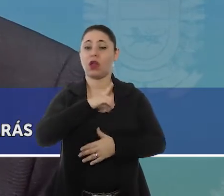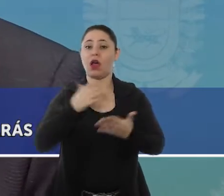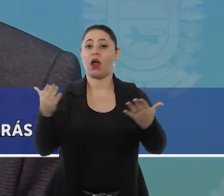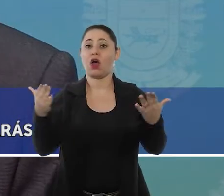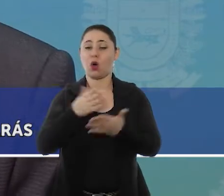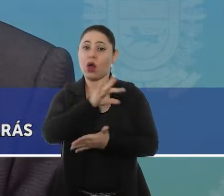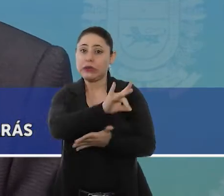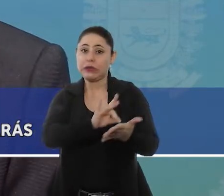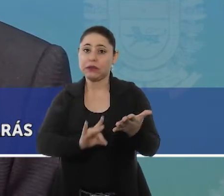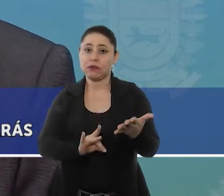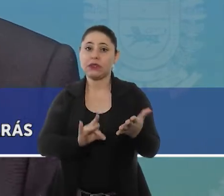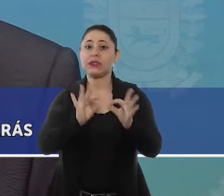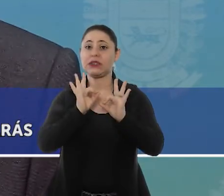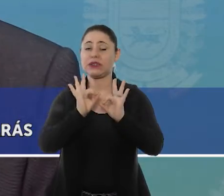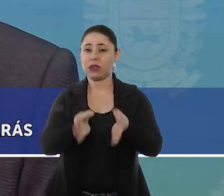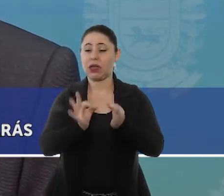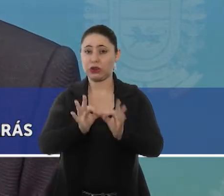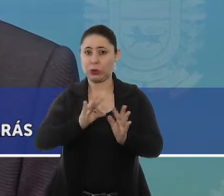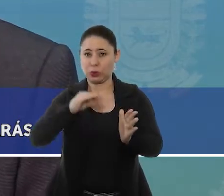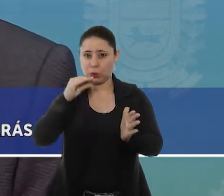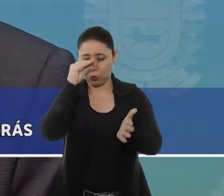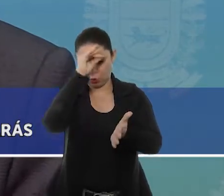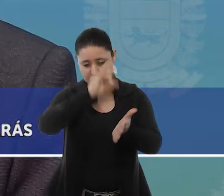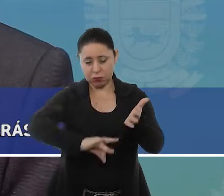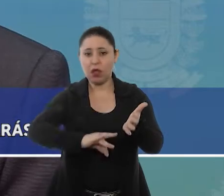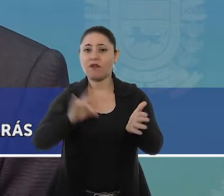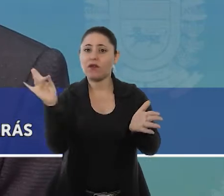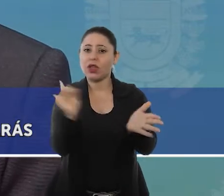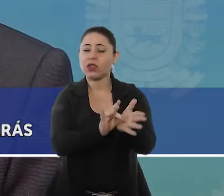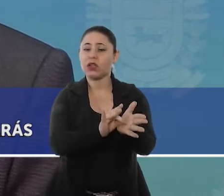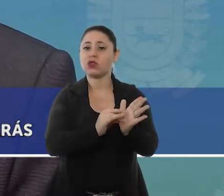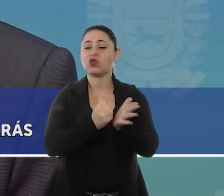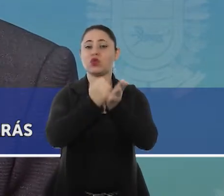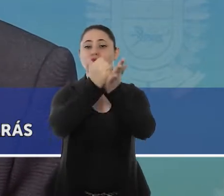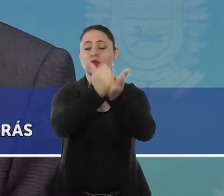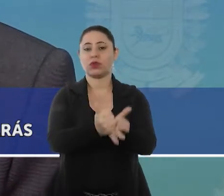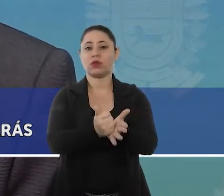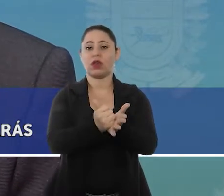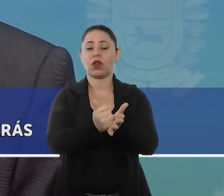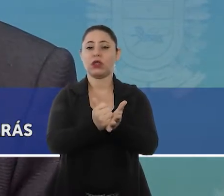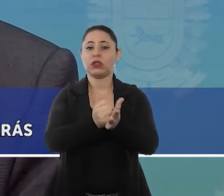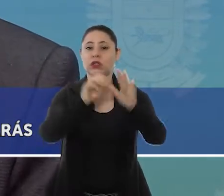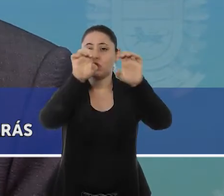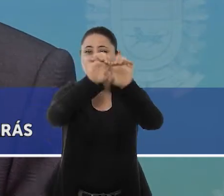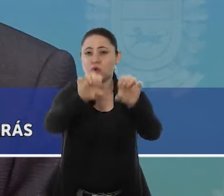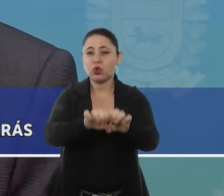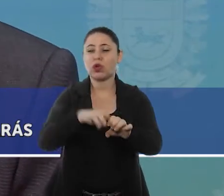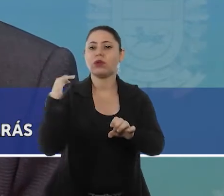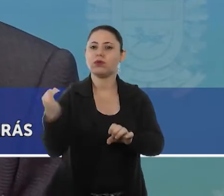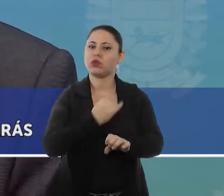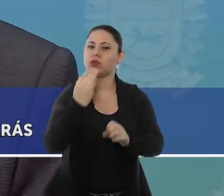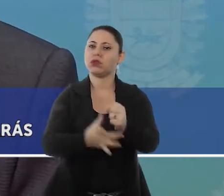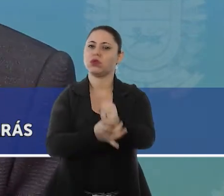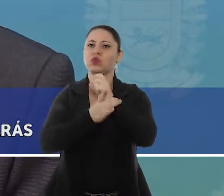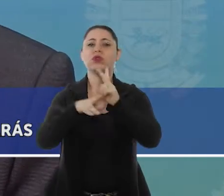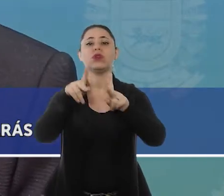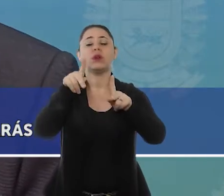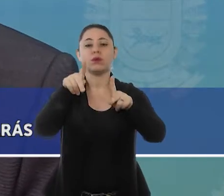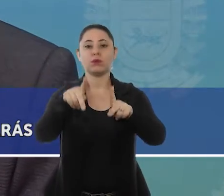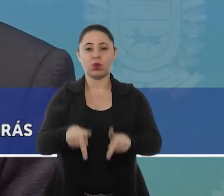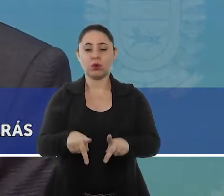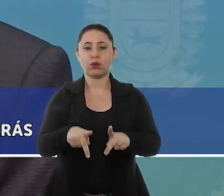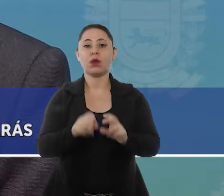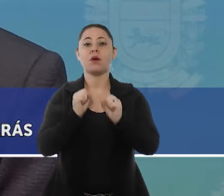já existem, né? Agora regulamentada, elas irão contribuir para que essas estruturas tão importantes